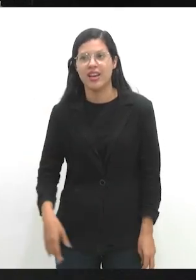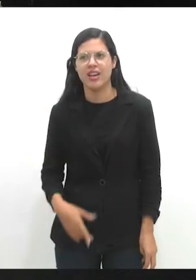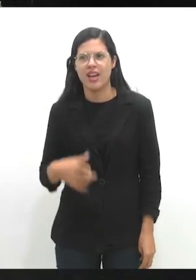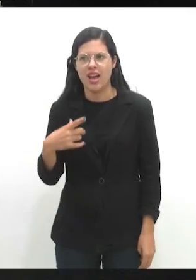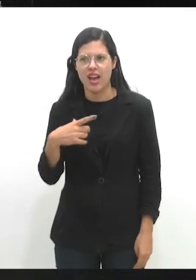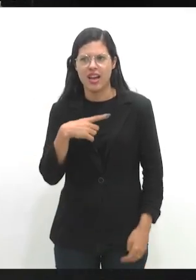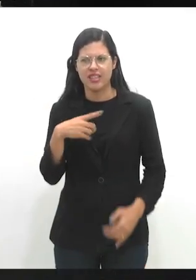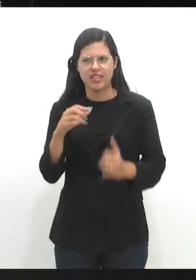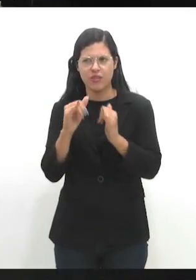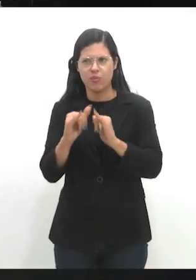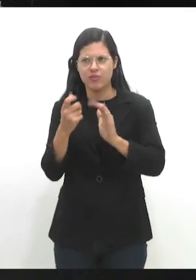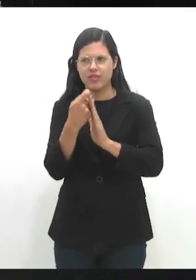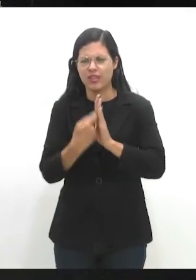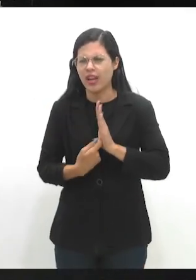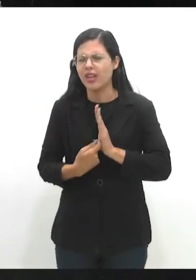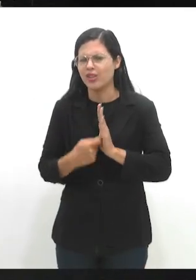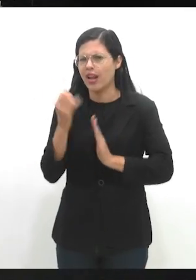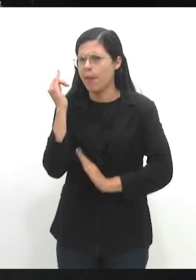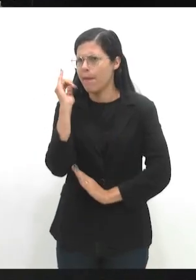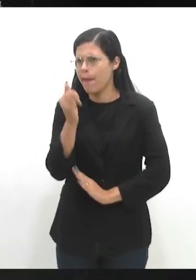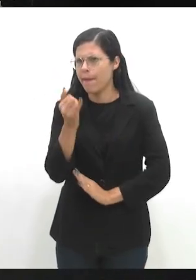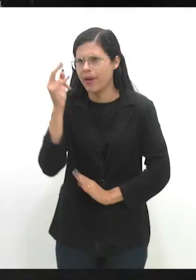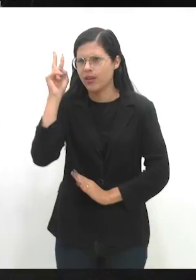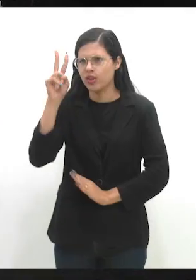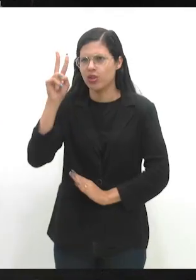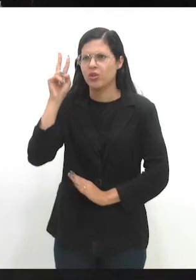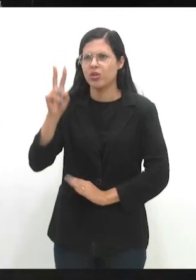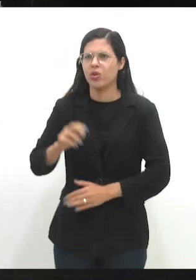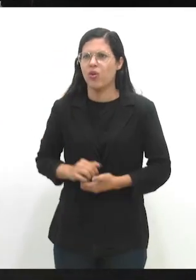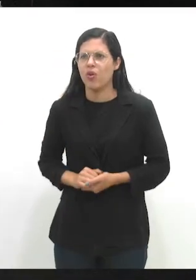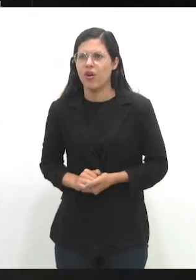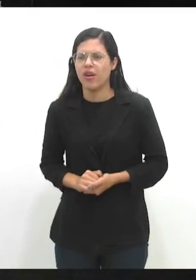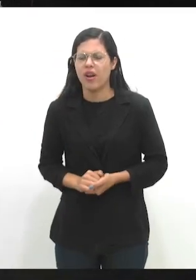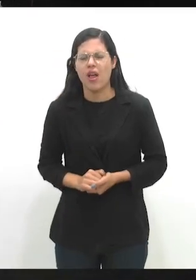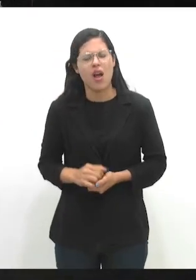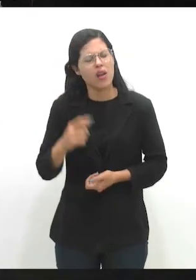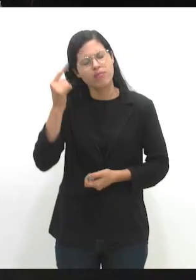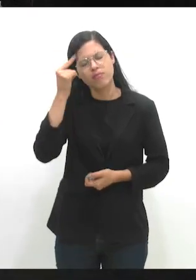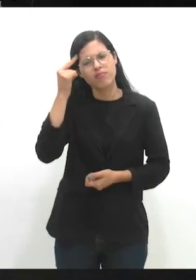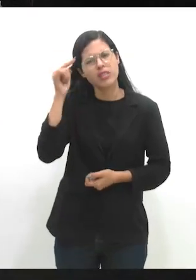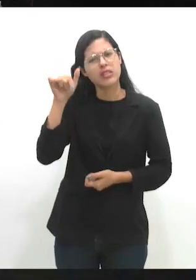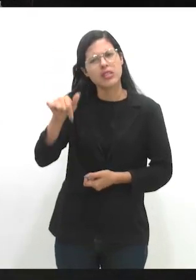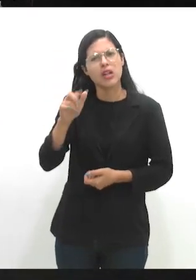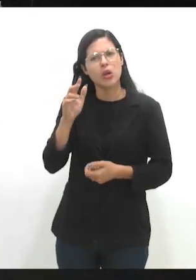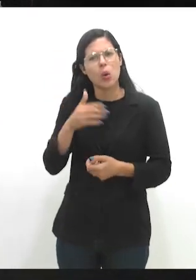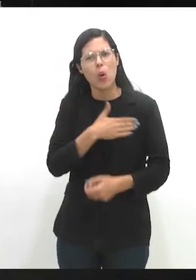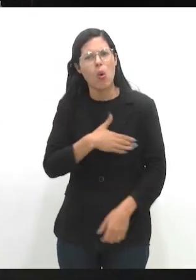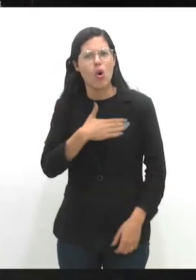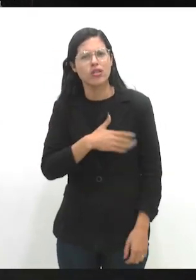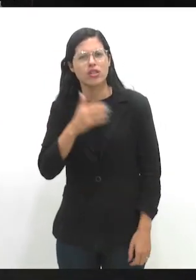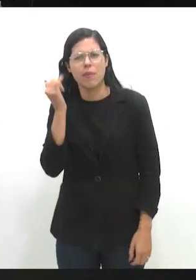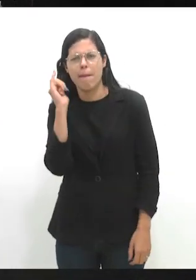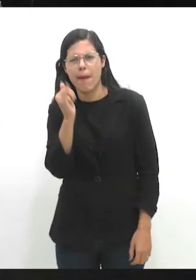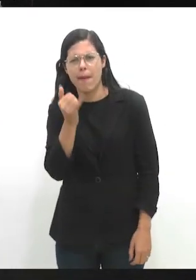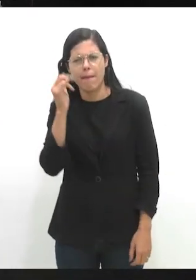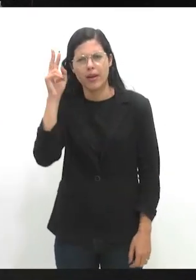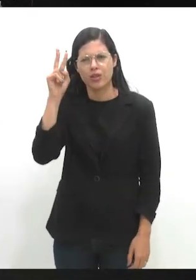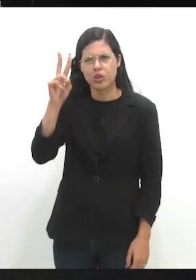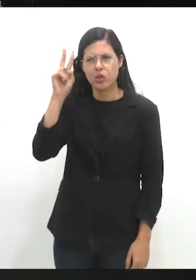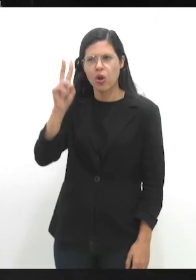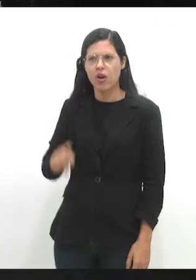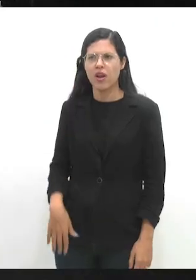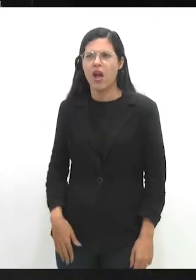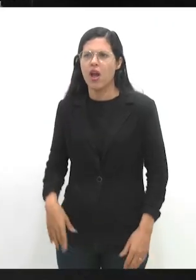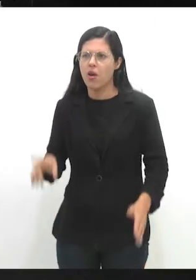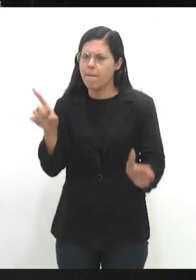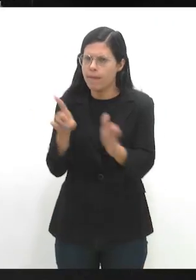com ele, e ele contava histórias. Aí eu disse, gente, como ele é um grande contador de histórias, e como ele conta com verve e tudo. Aí eu